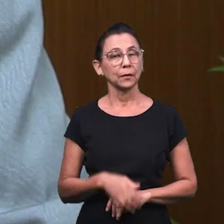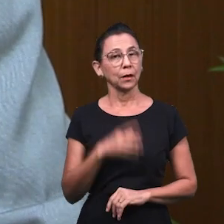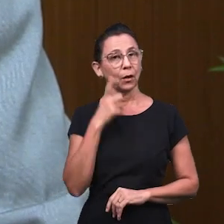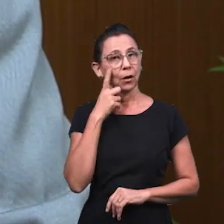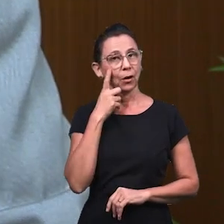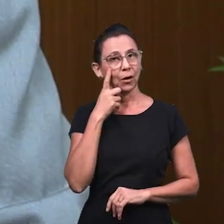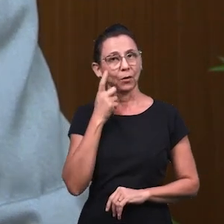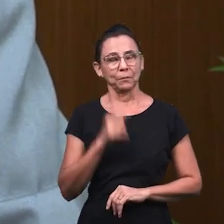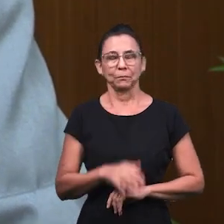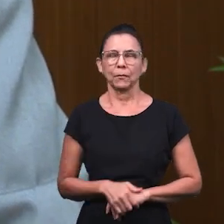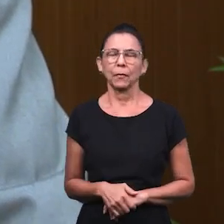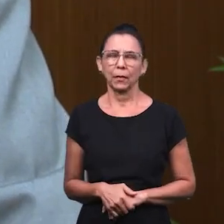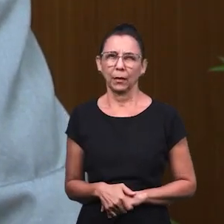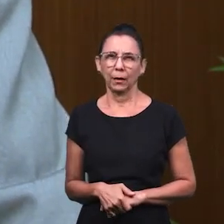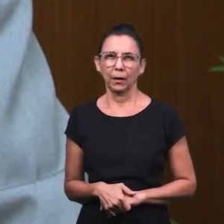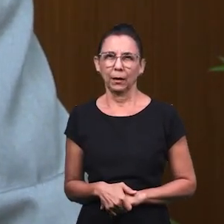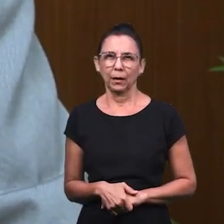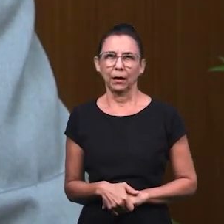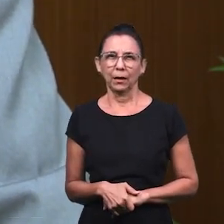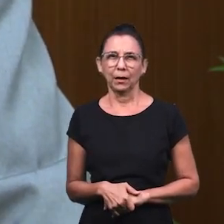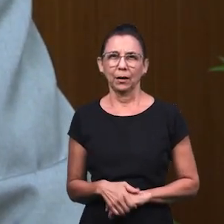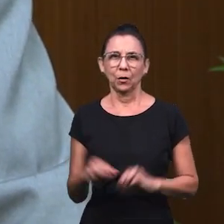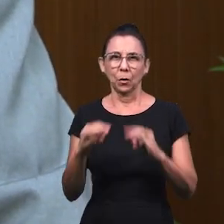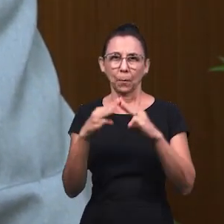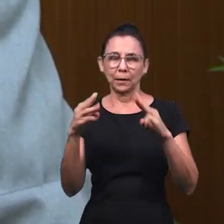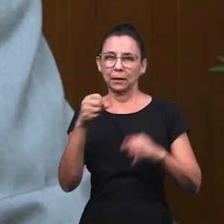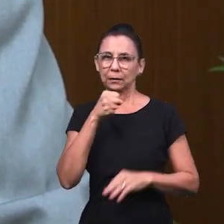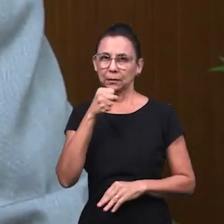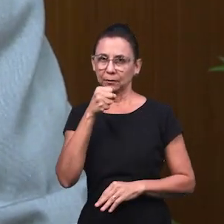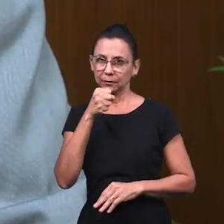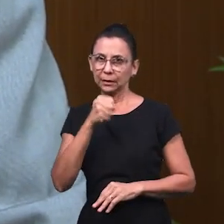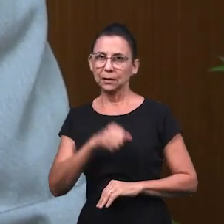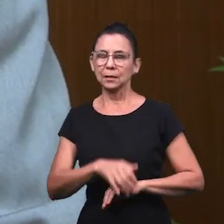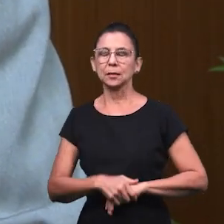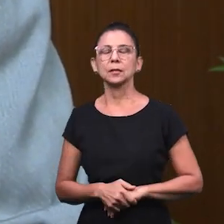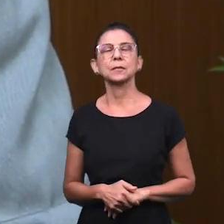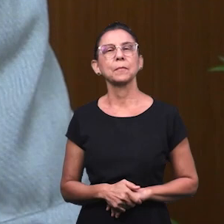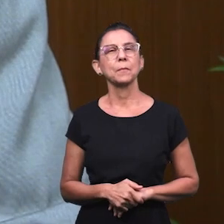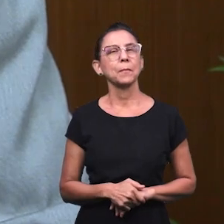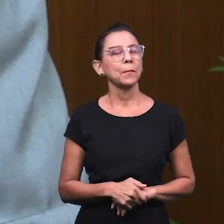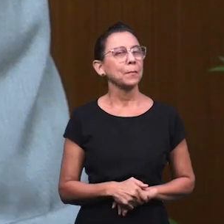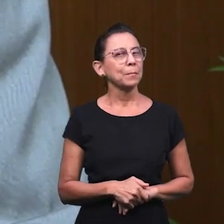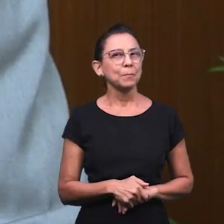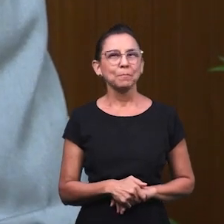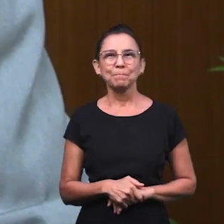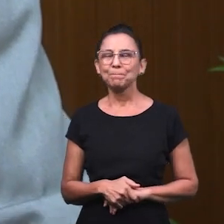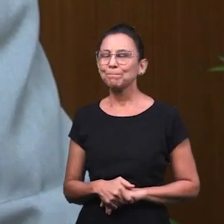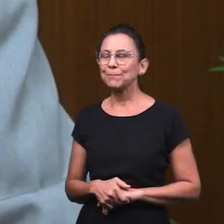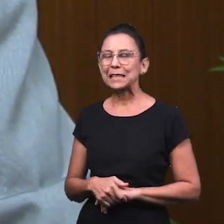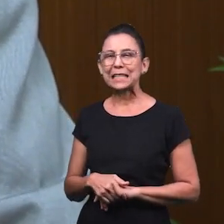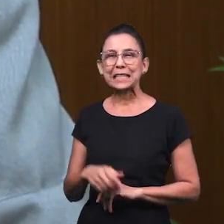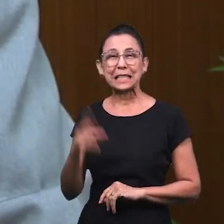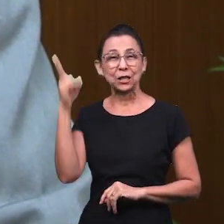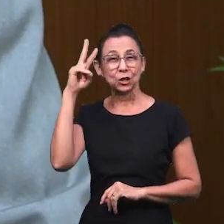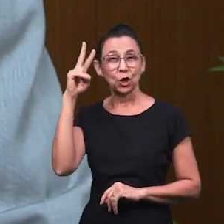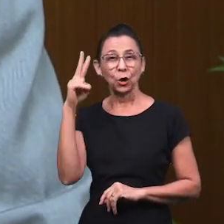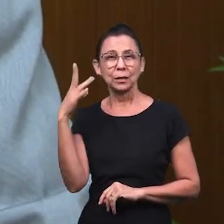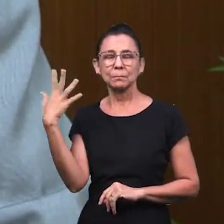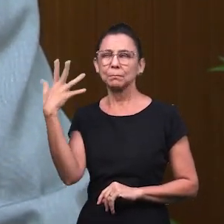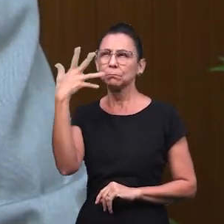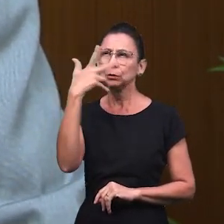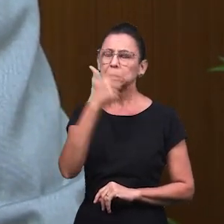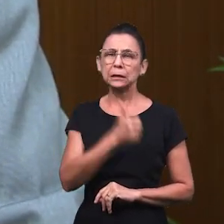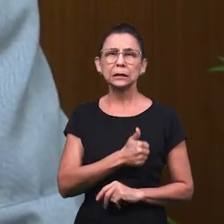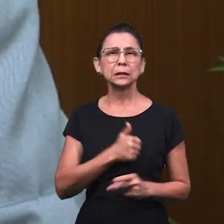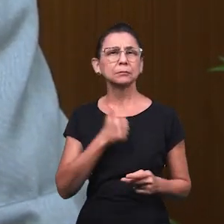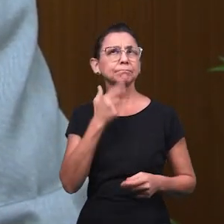só, o Manaim Entrevista cada vez tem trazido histórias tão bonitas, histórias